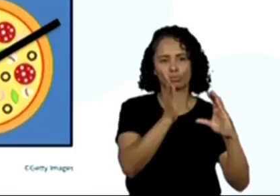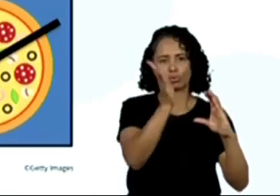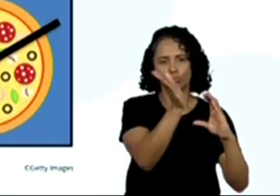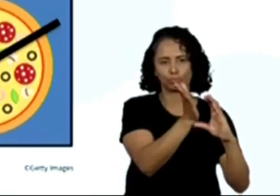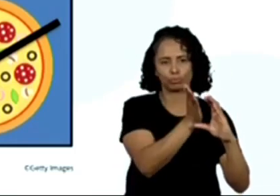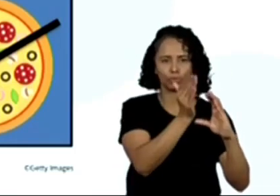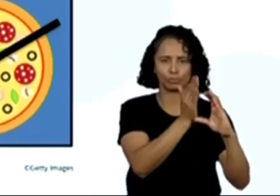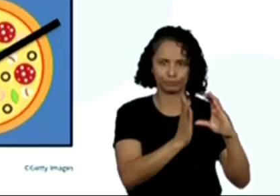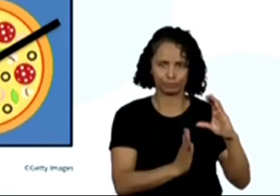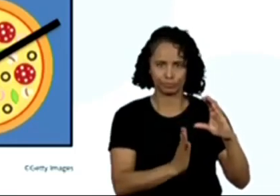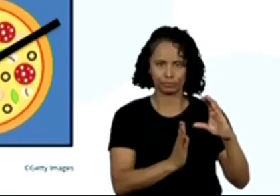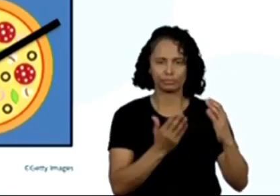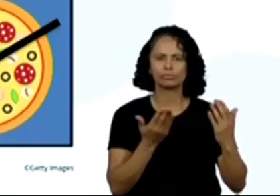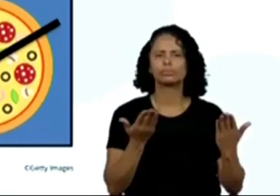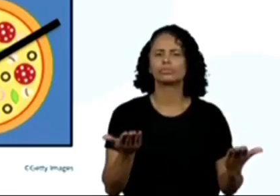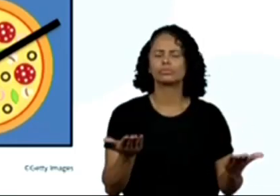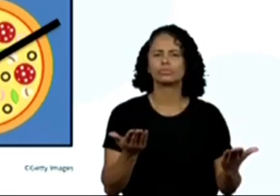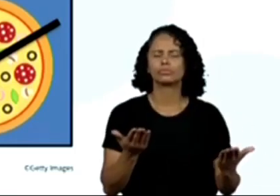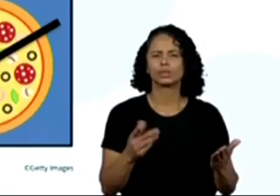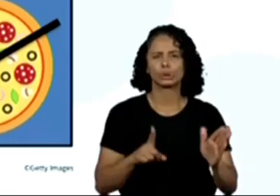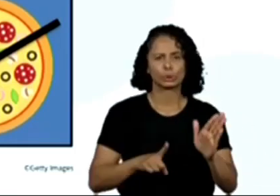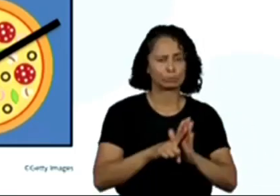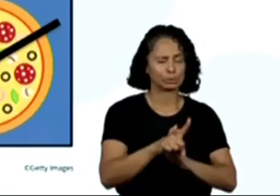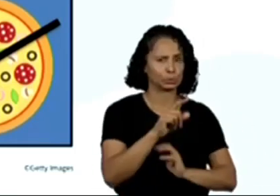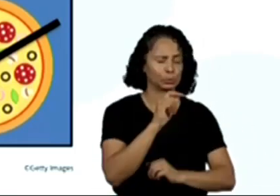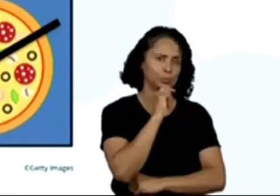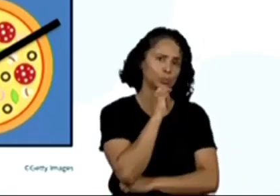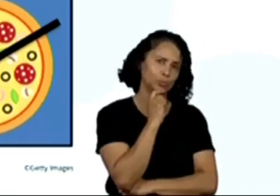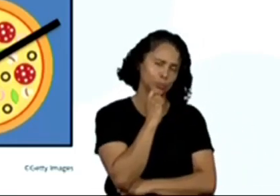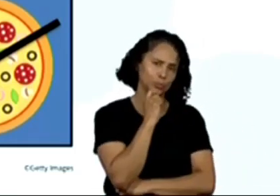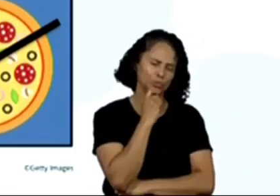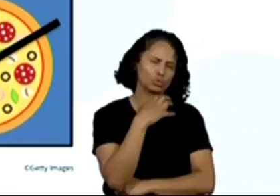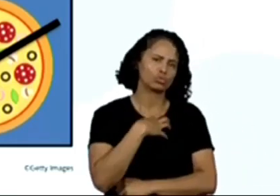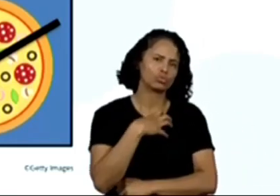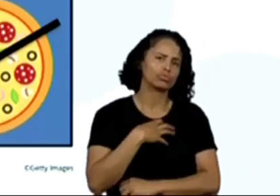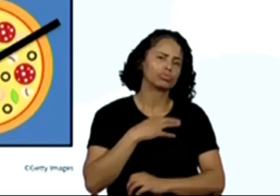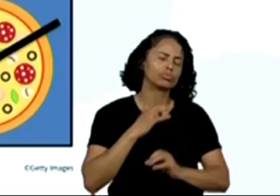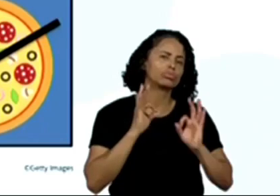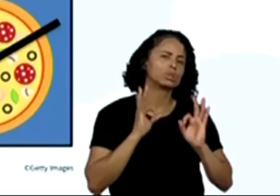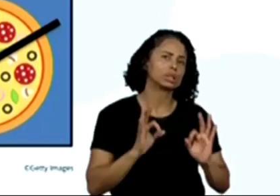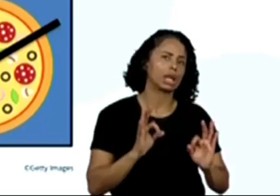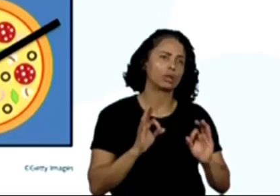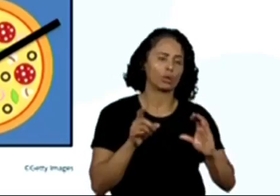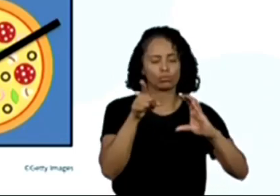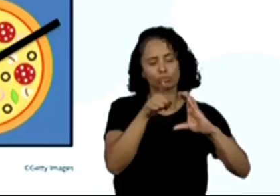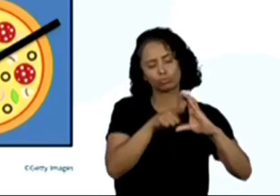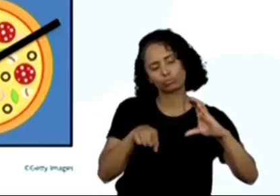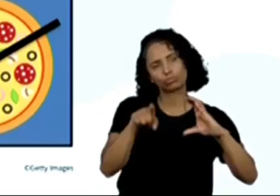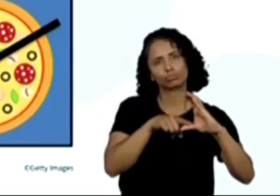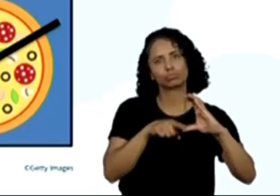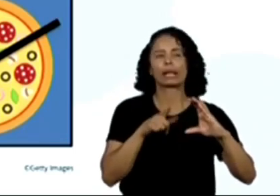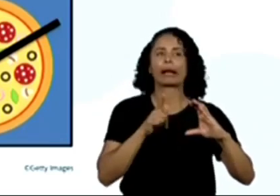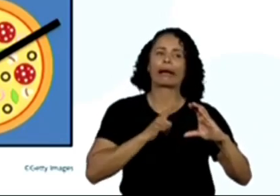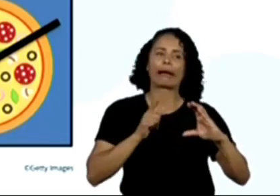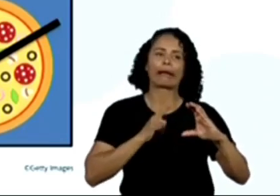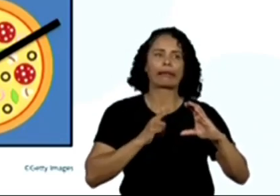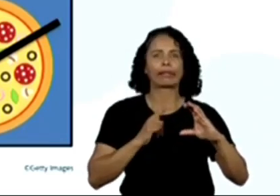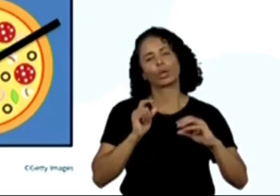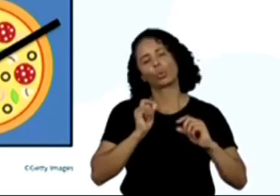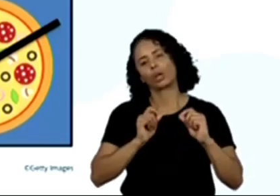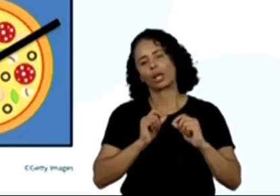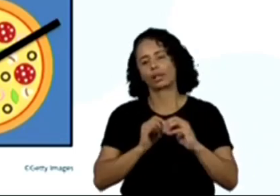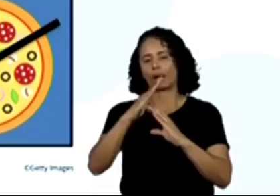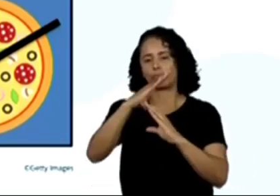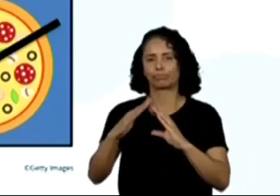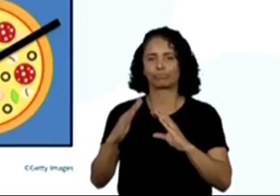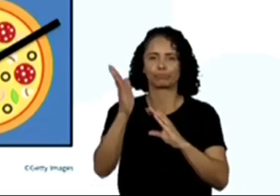minha pergunta é a seguinte, ó. Qual é a forma, no caso aí o formato correto, para dividir a